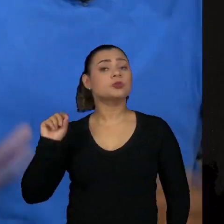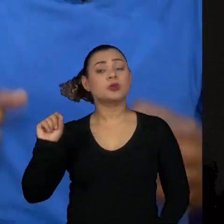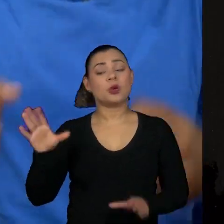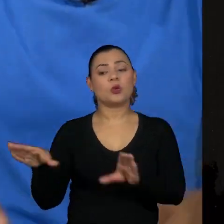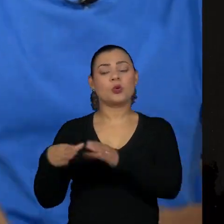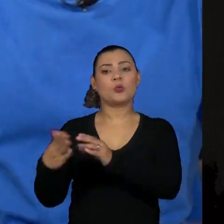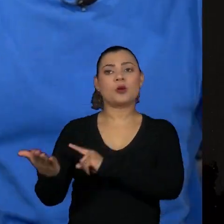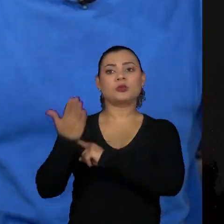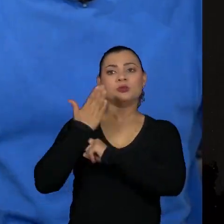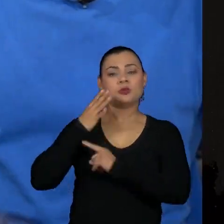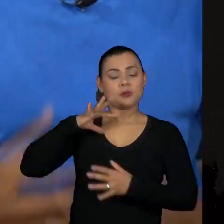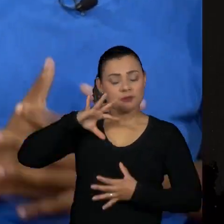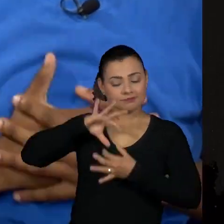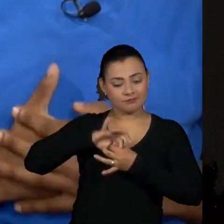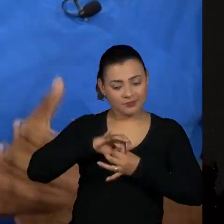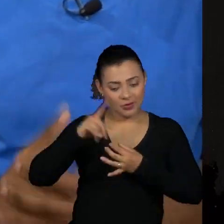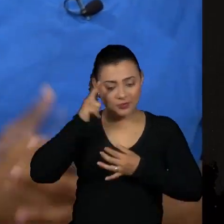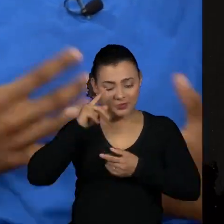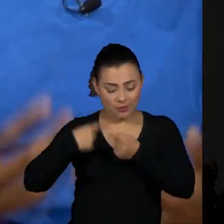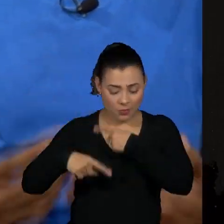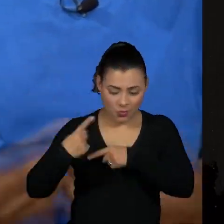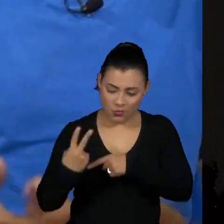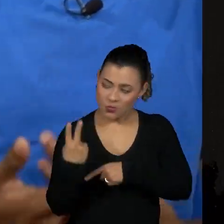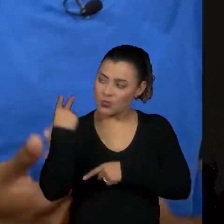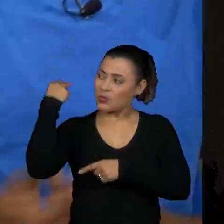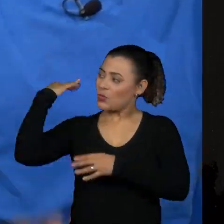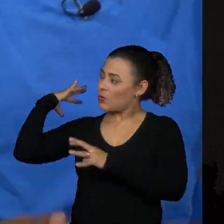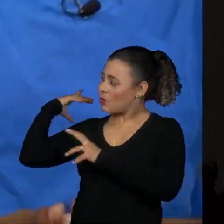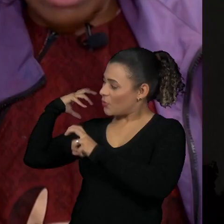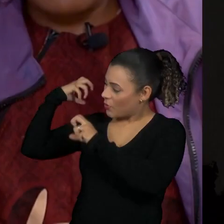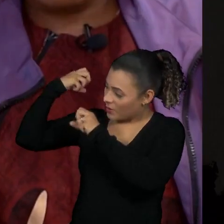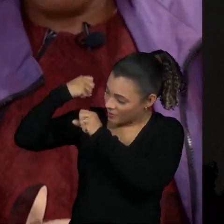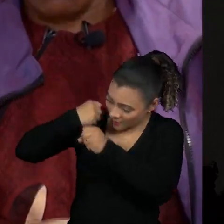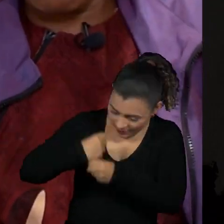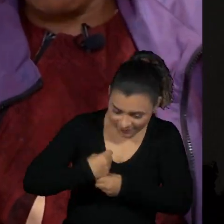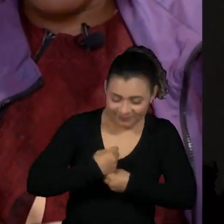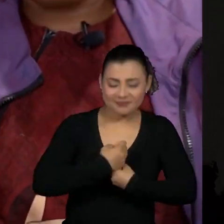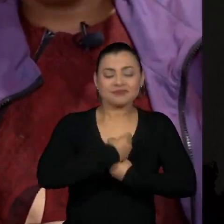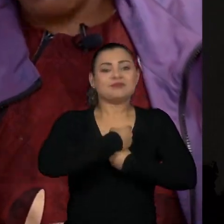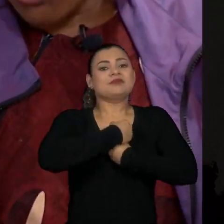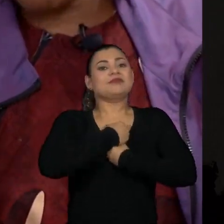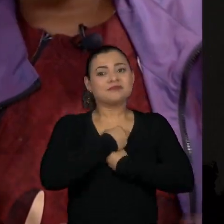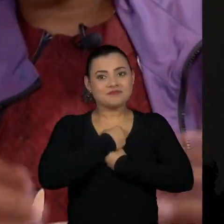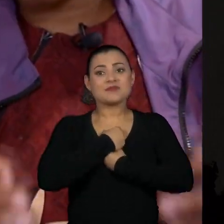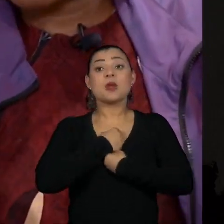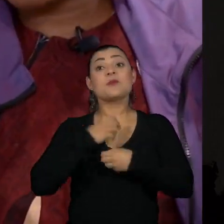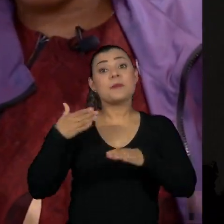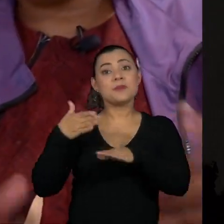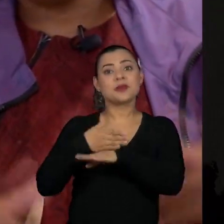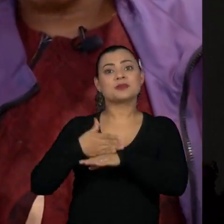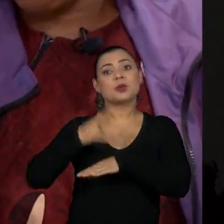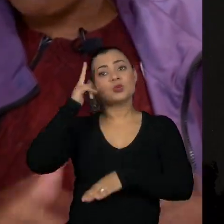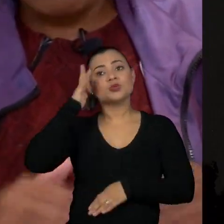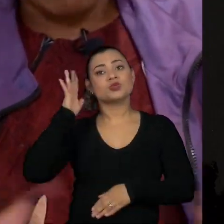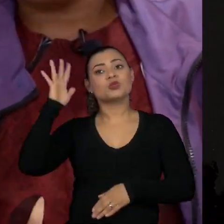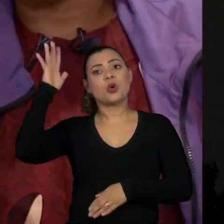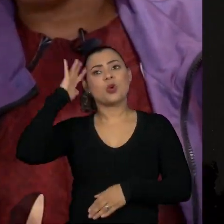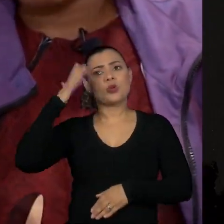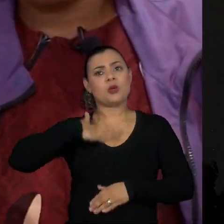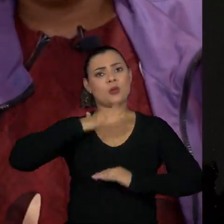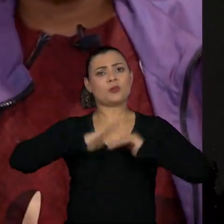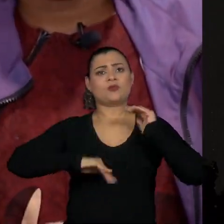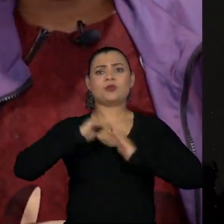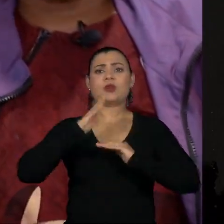que eu me conectasse um pouco mais com as minhas raízes, com as minhas ancestralidades. Estar nesse grupo é um sonho que eu tinha como um profissional,